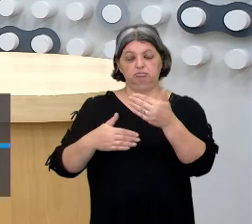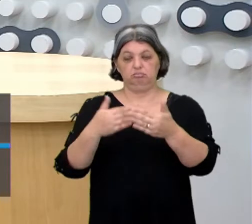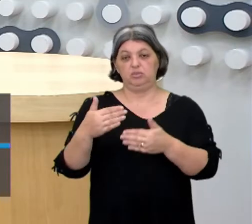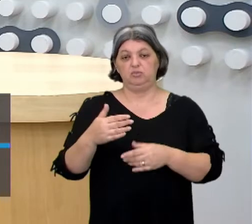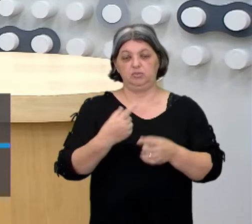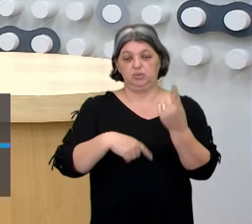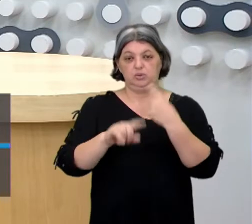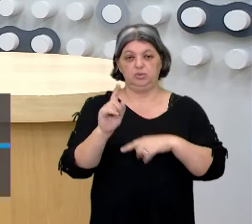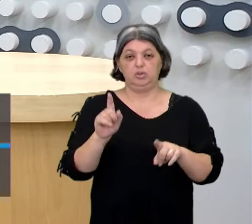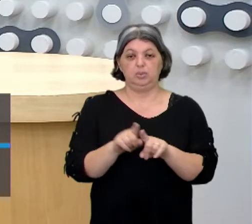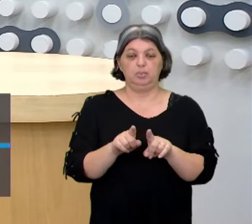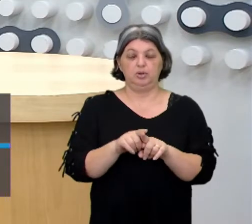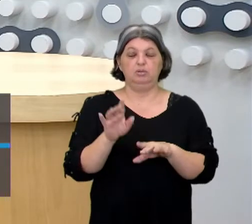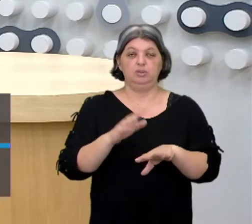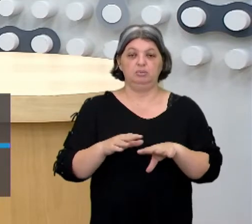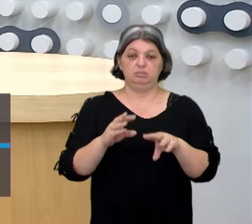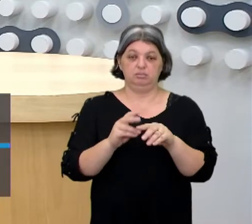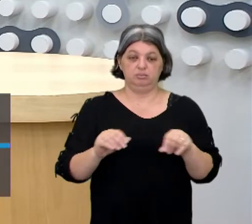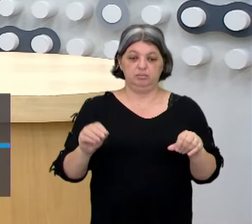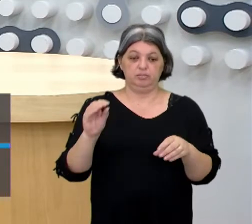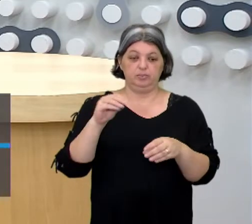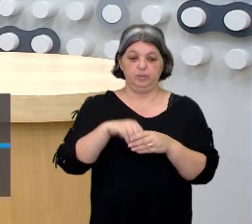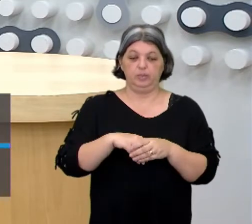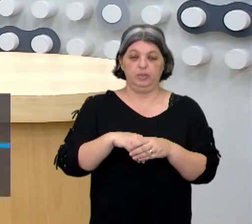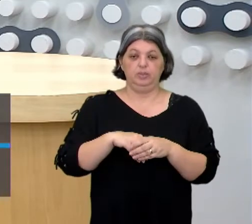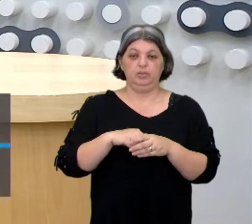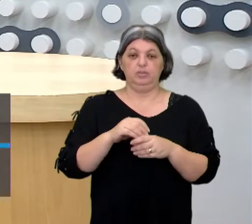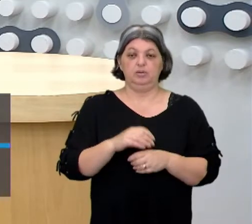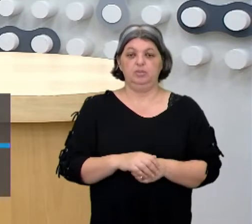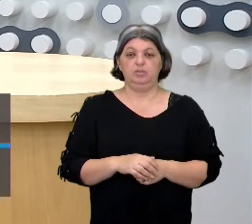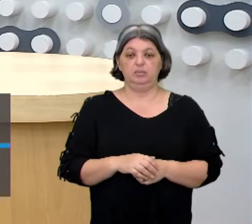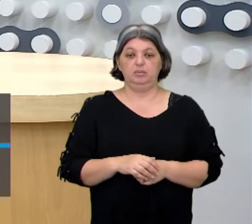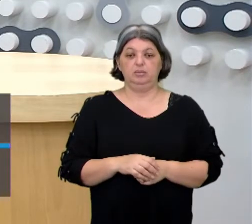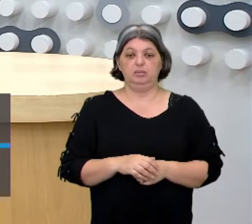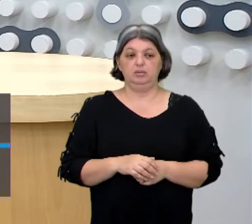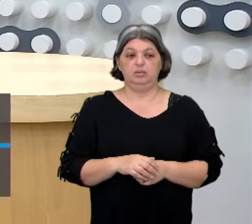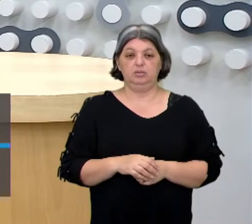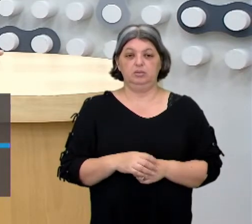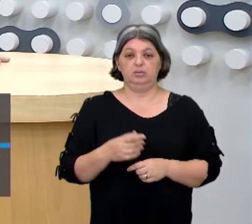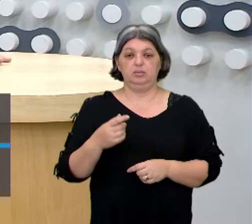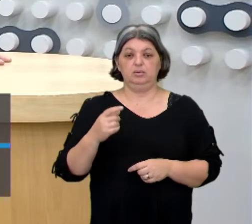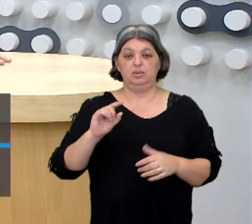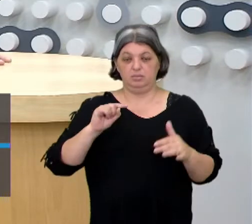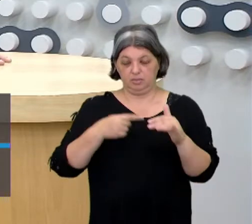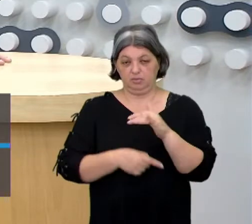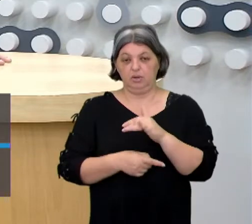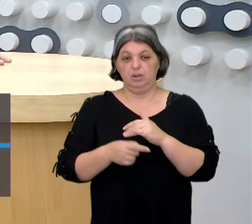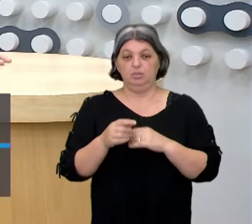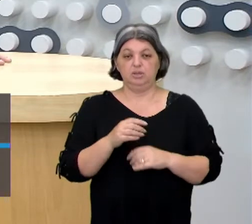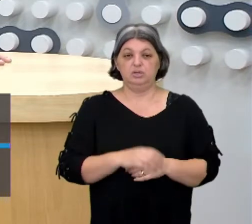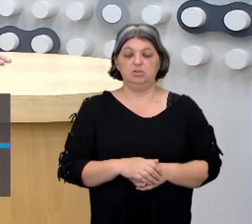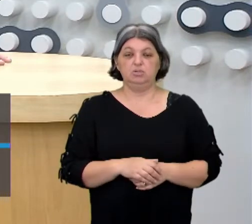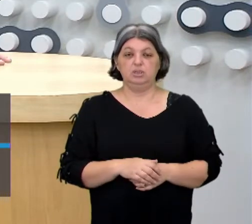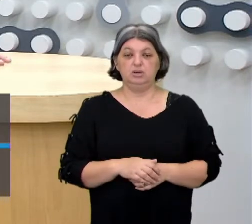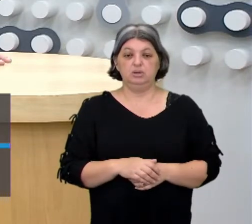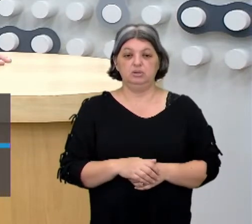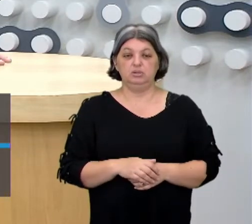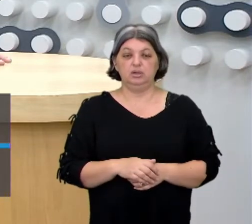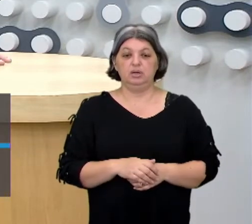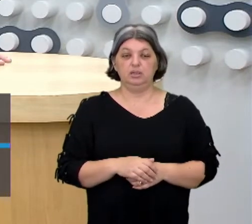né, a nossa camada interna, a gente já viu em aulas anteriores, ela é extremamente profunda, né? E aí nós vamos falar sobre o que